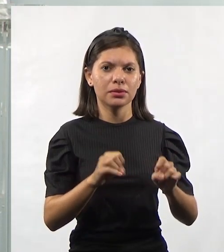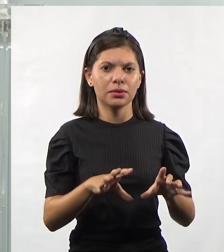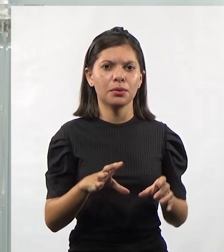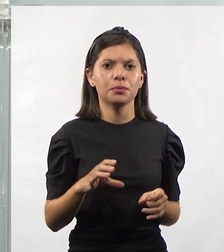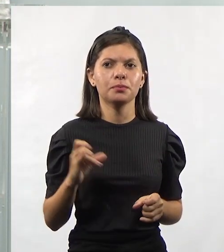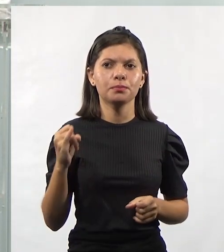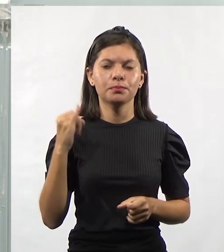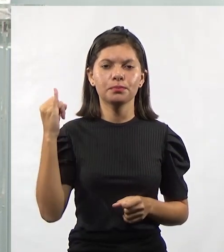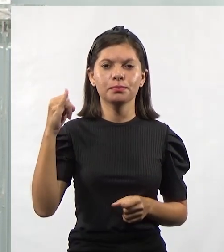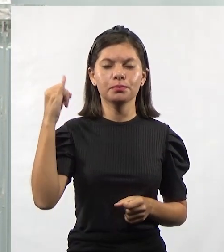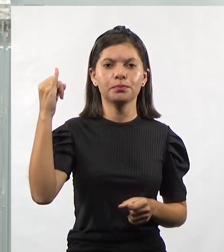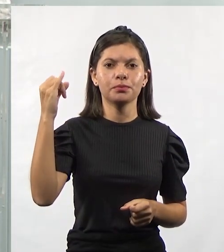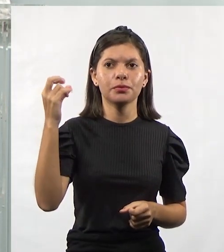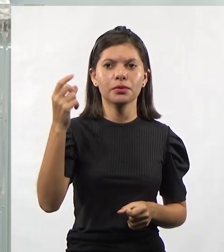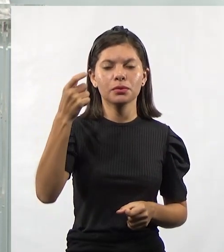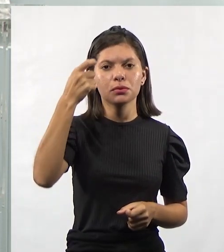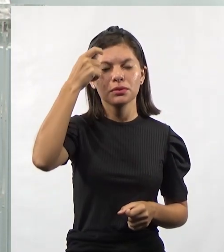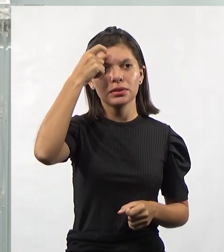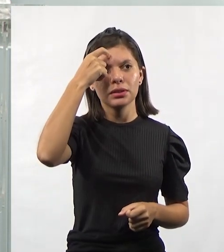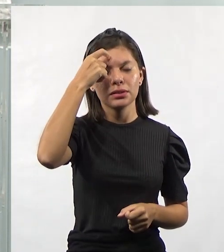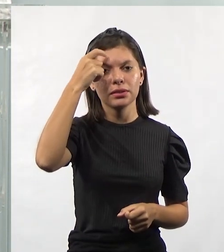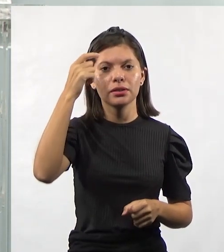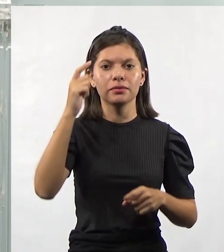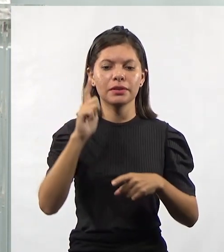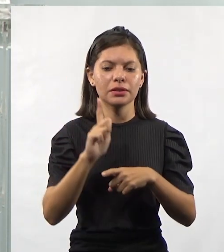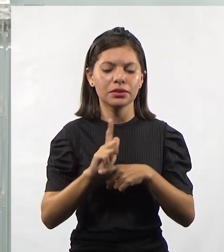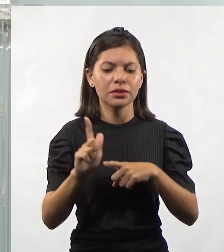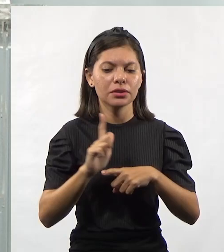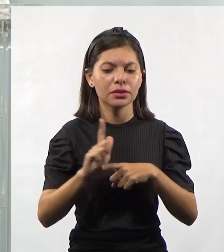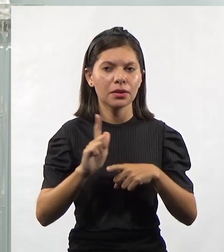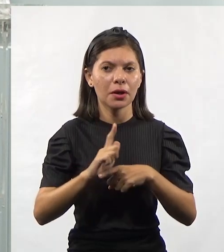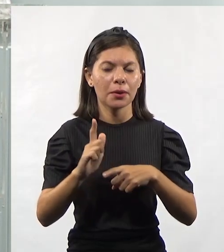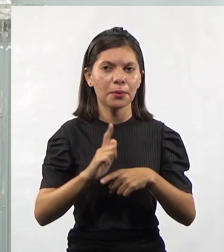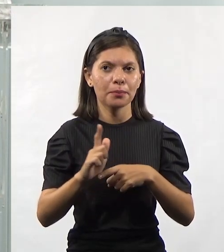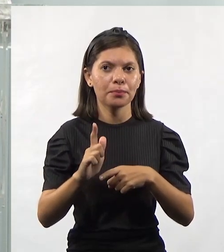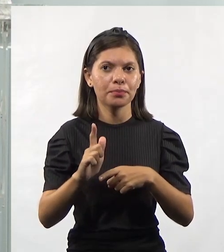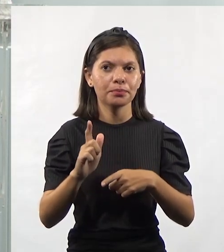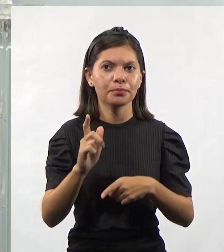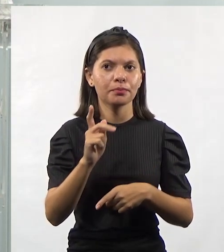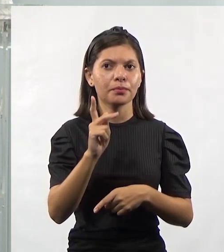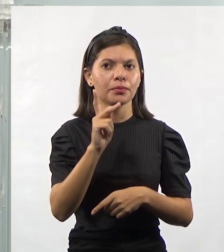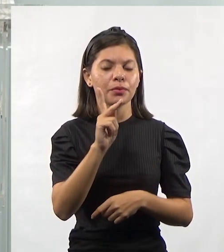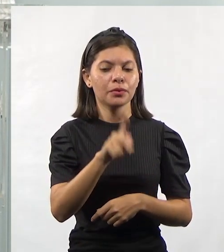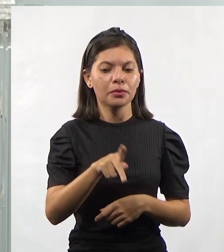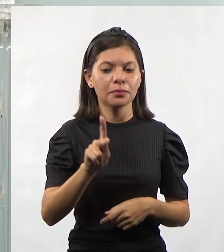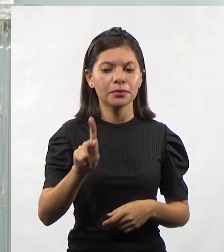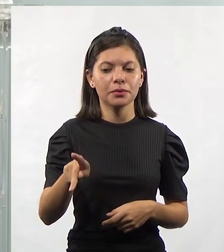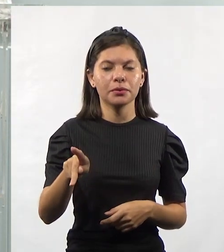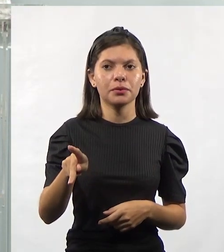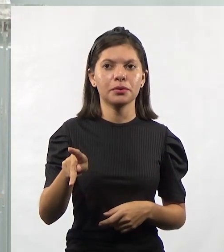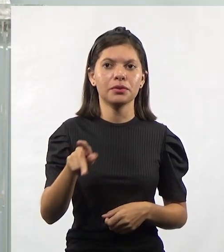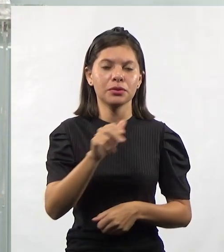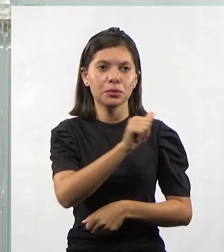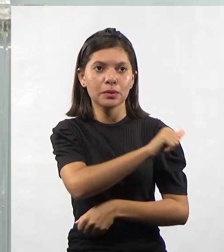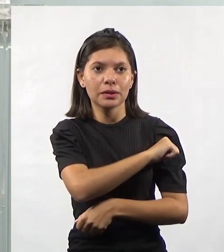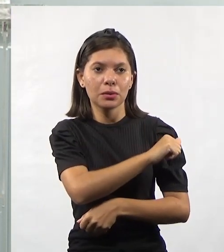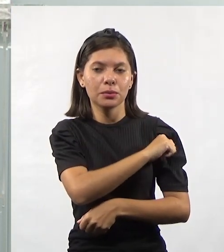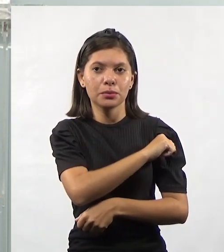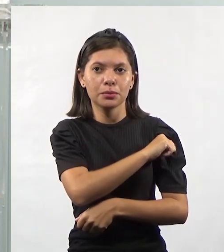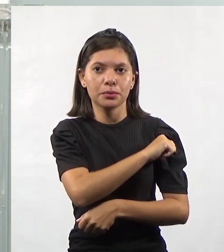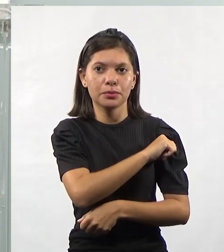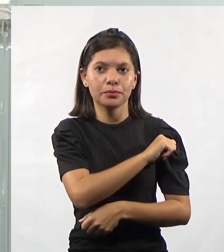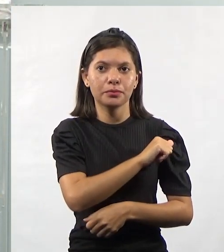falando da importância de uma conscientização que vai desde a gestão dos